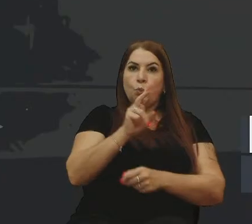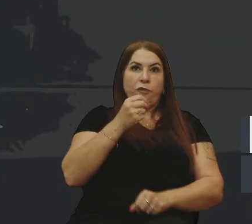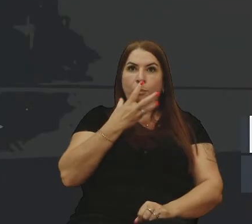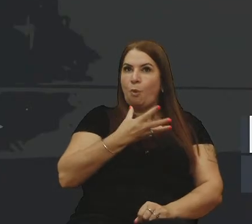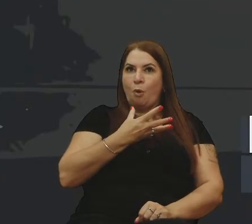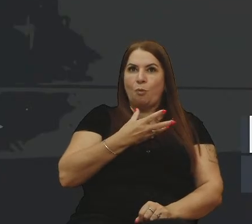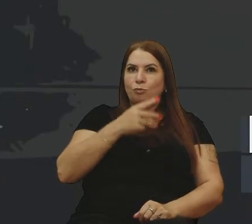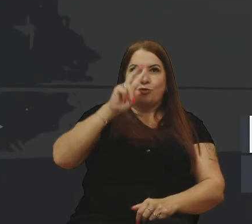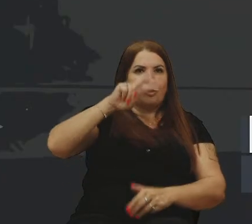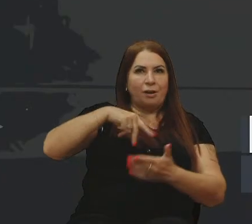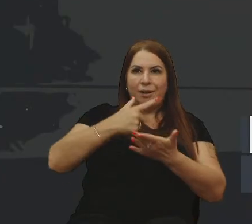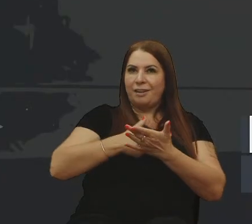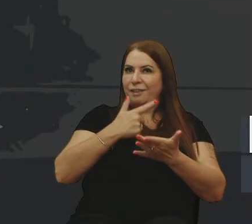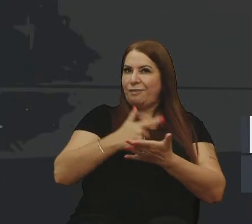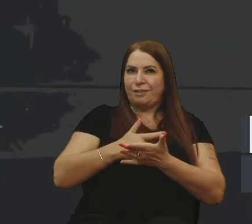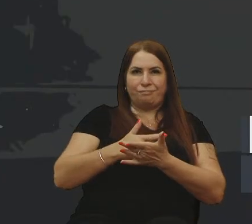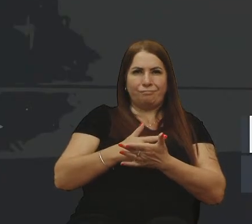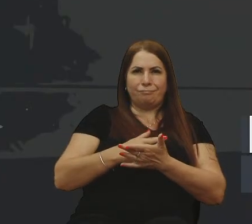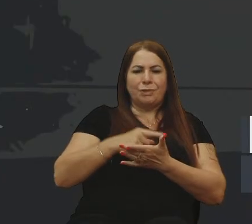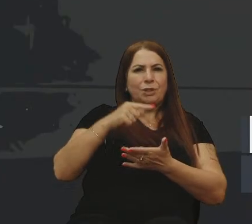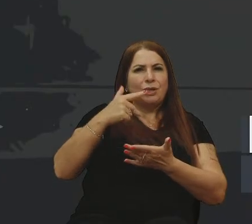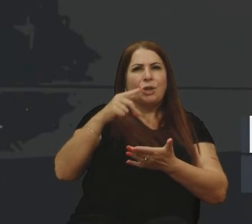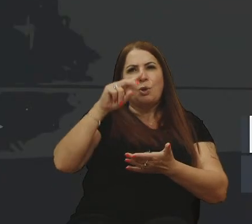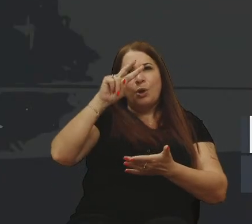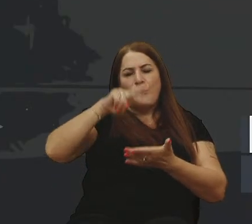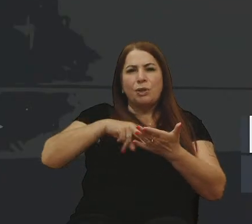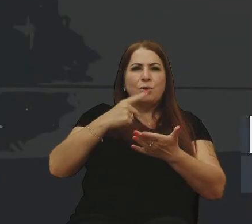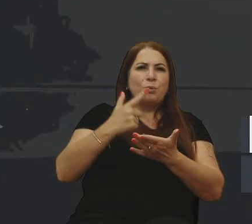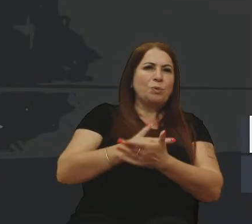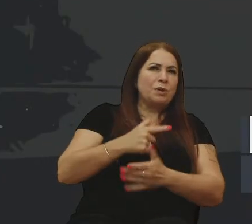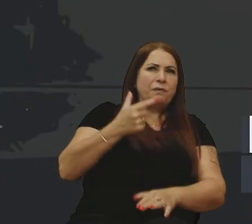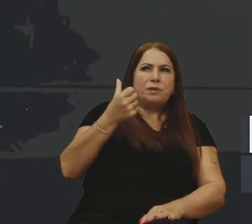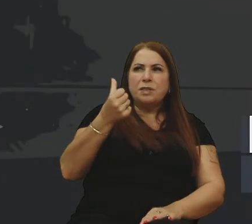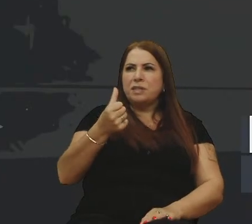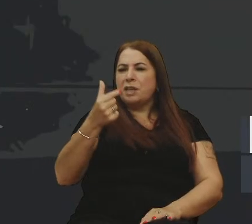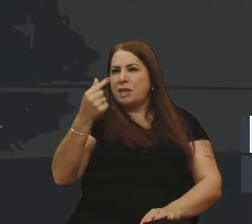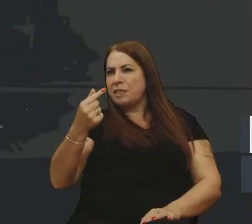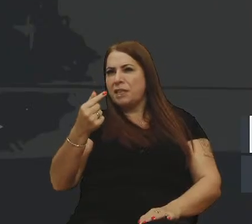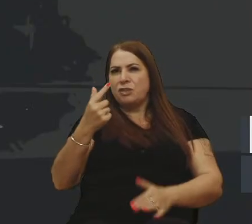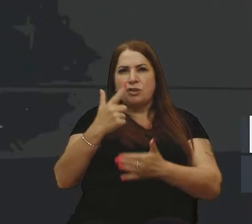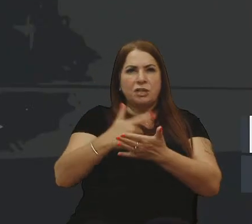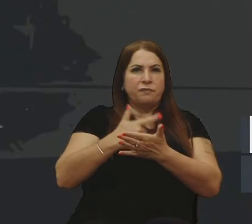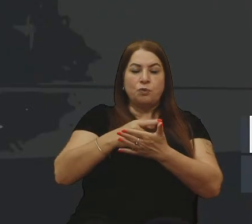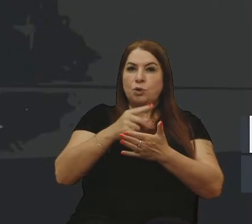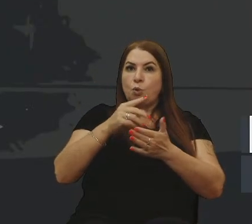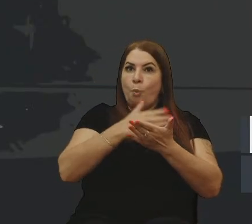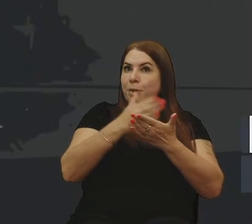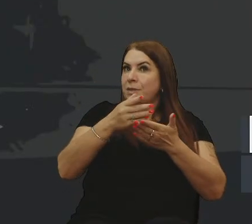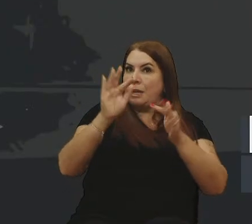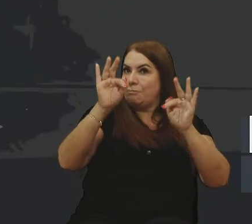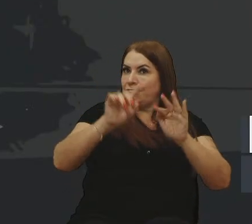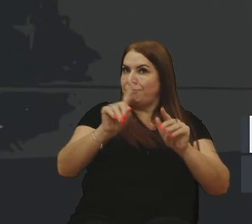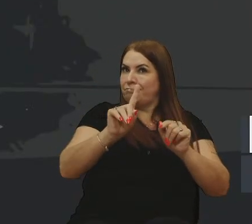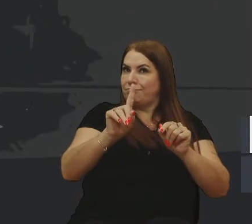de ler livro na vida. Eu li acho que uns 6 ou 7 livros na vida, fora os que eu comecei e não terminei. Então, assim, eu entendi que